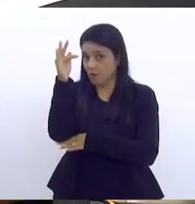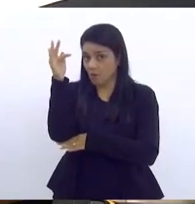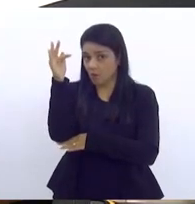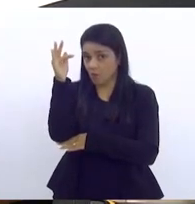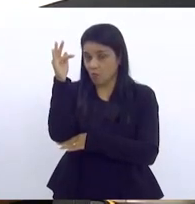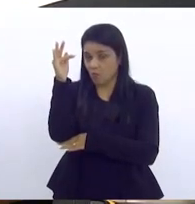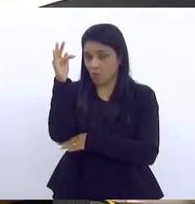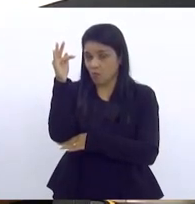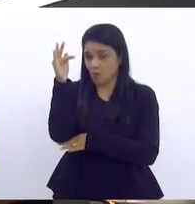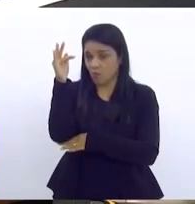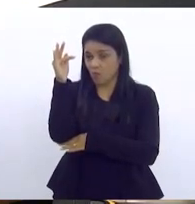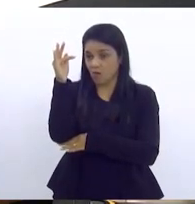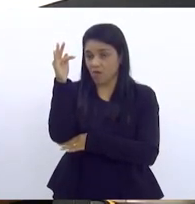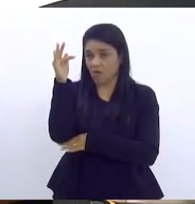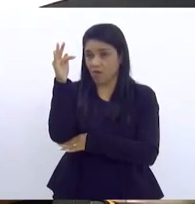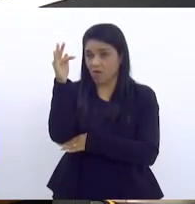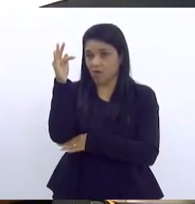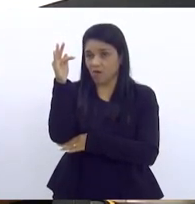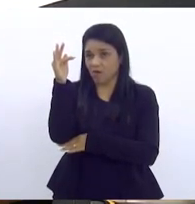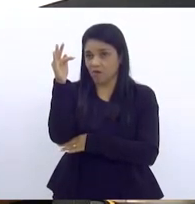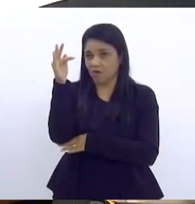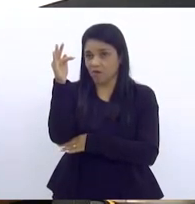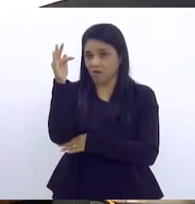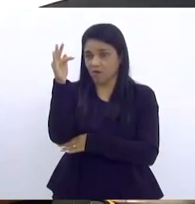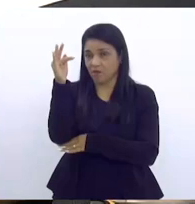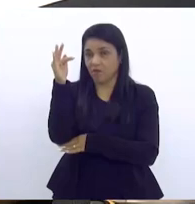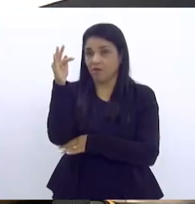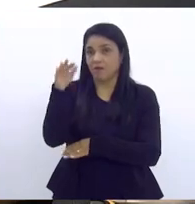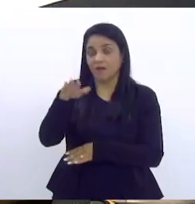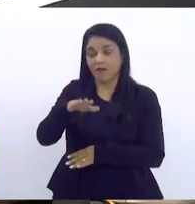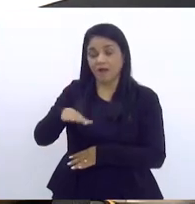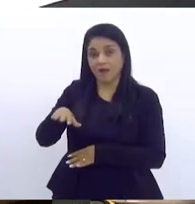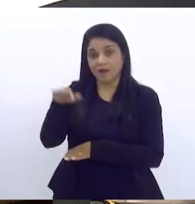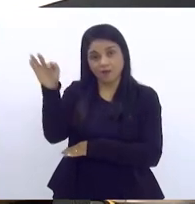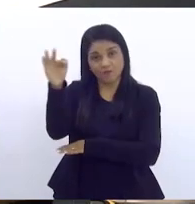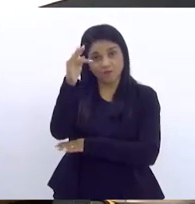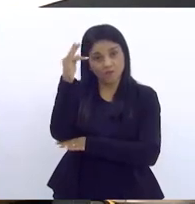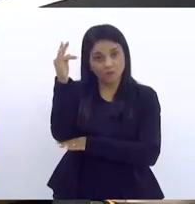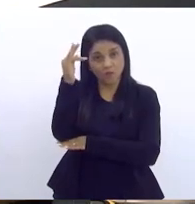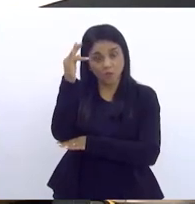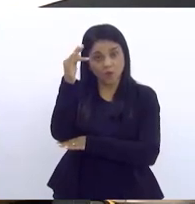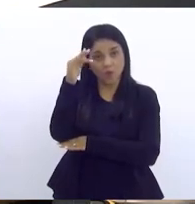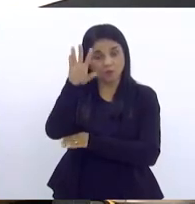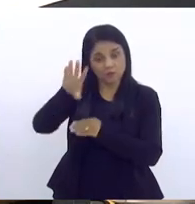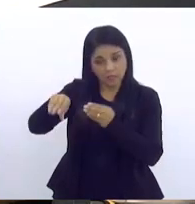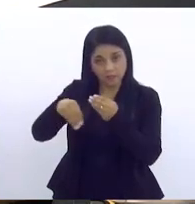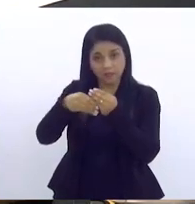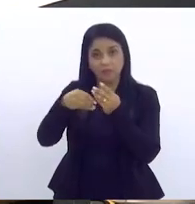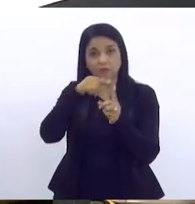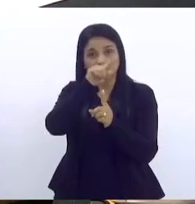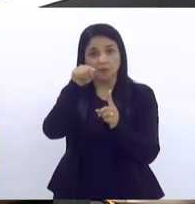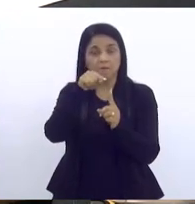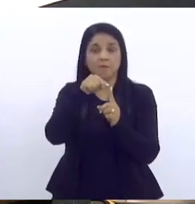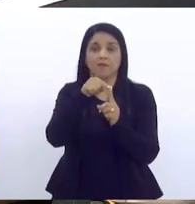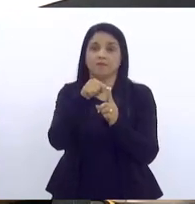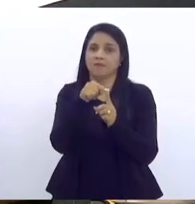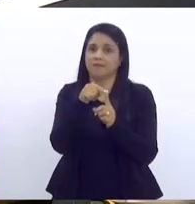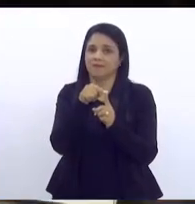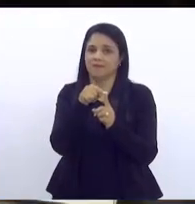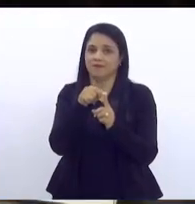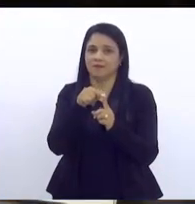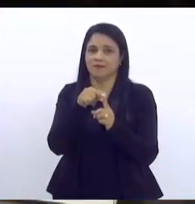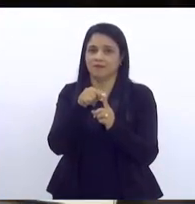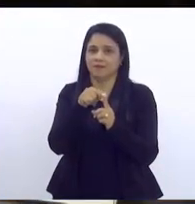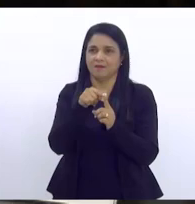ela descul foi que tirei né a área formal ela tá dentro das metas de universalização como